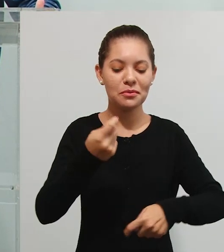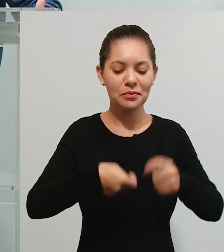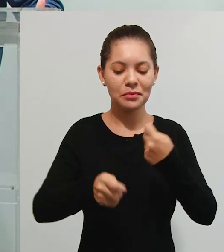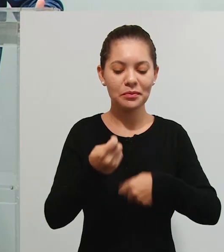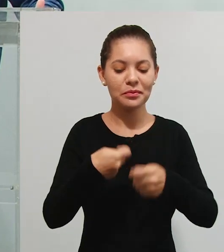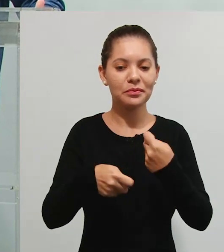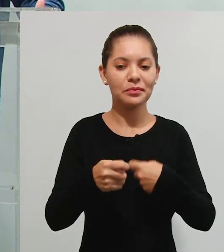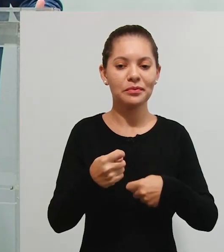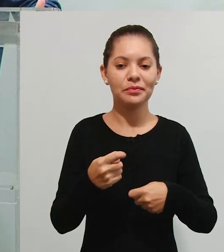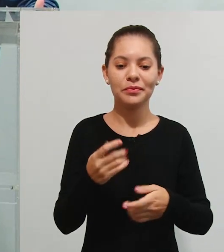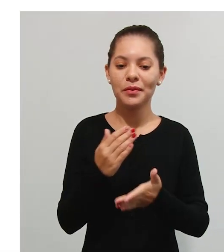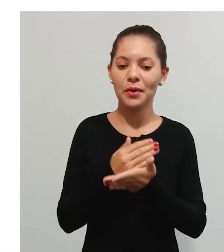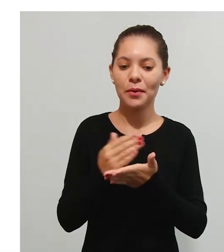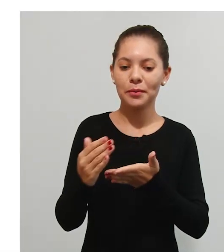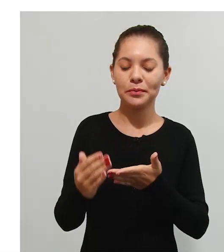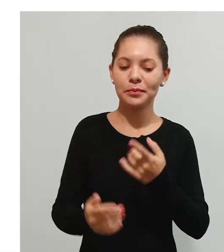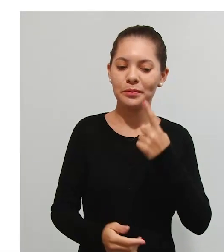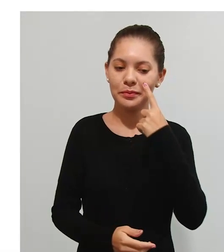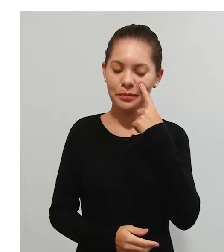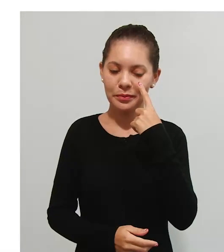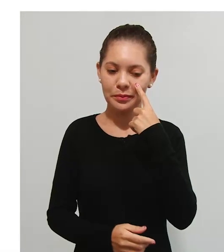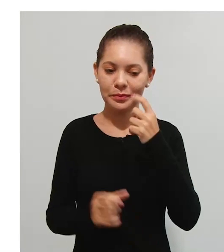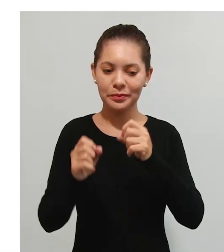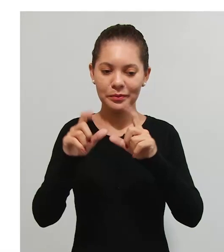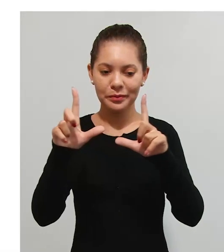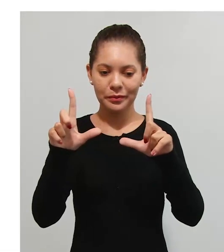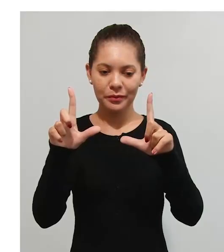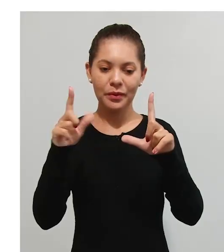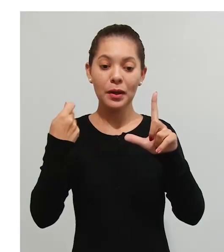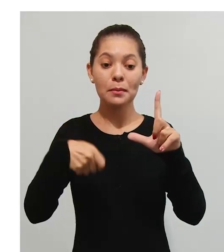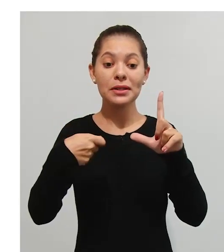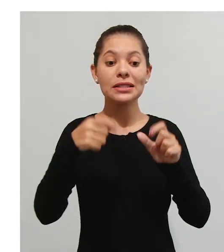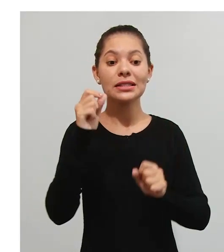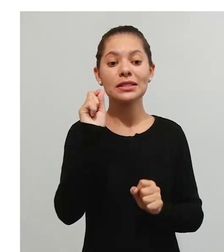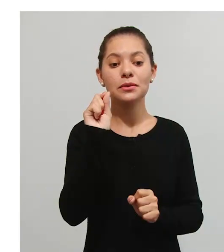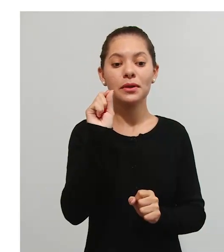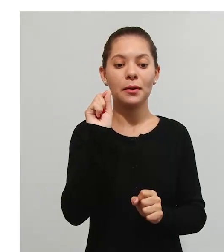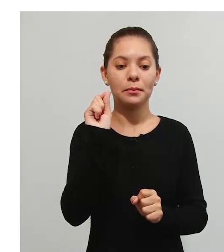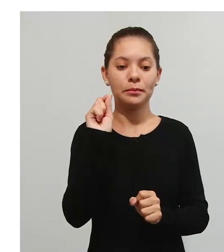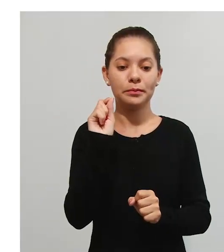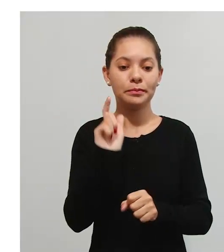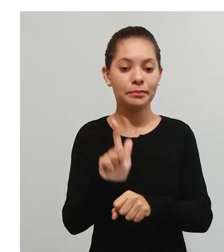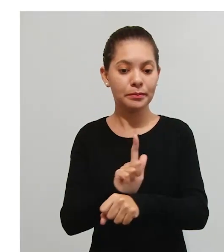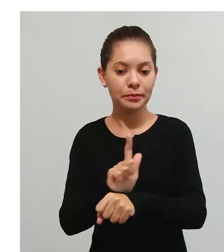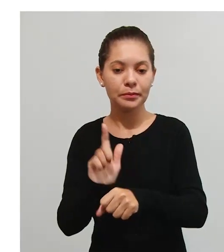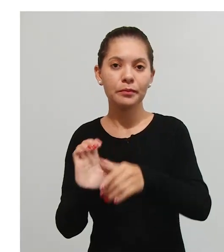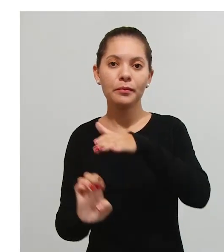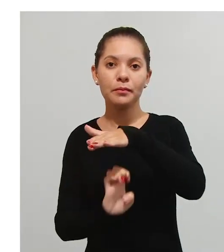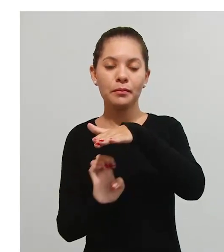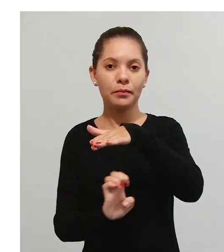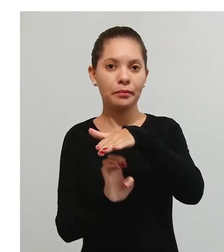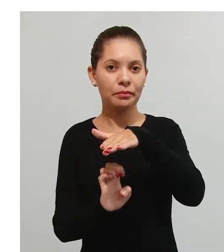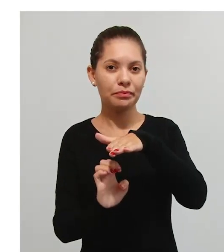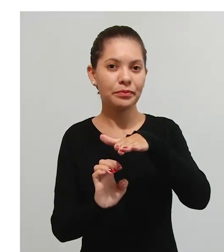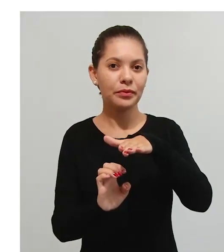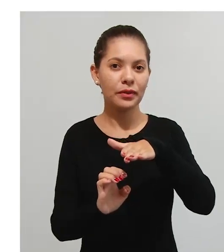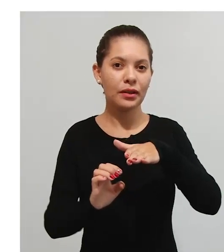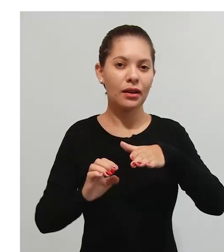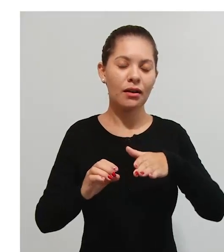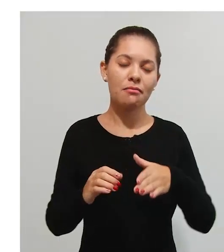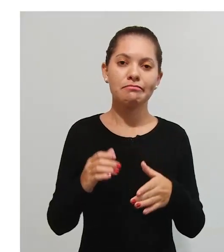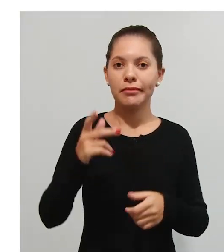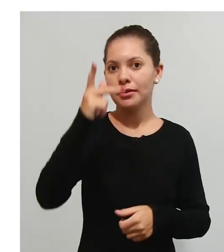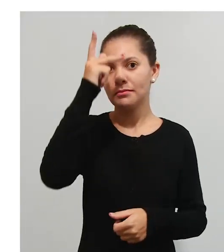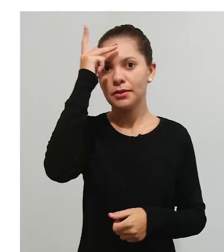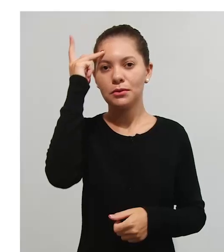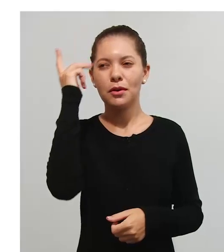negócio, beleza? Continuando aqui, é necessário também gerenciar a empresa criada. Então, muitas pessoas acham